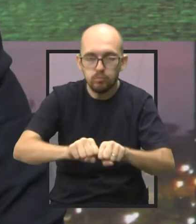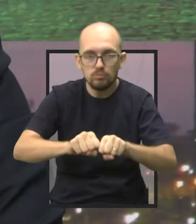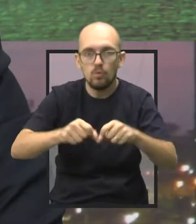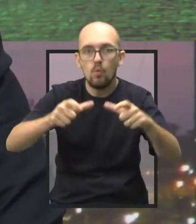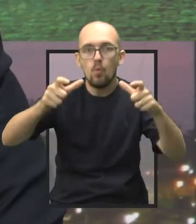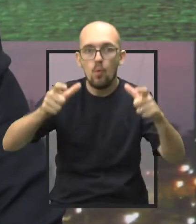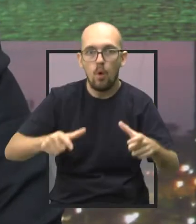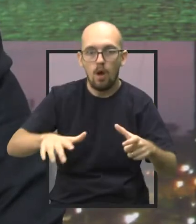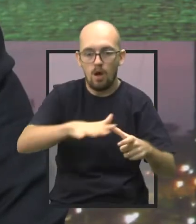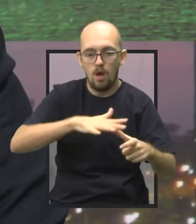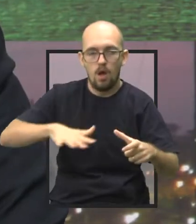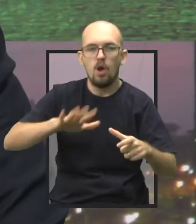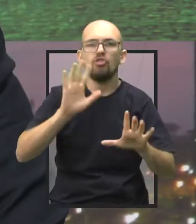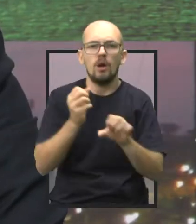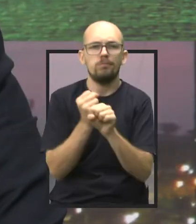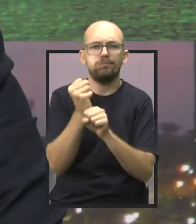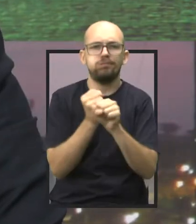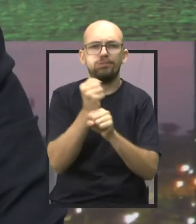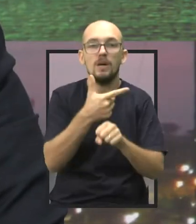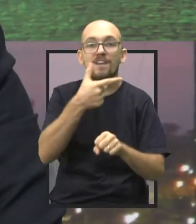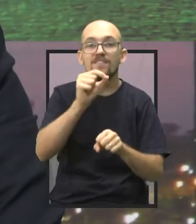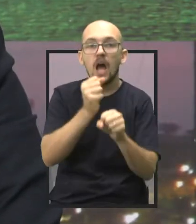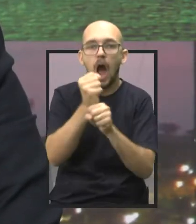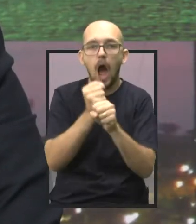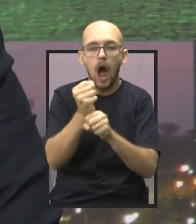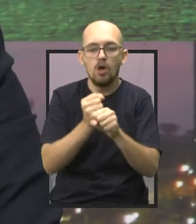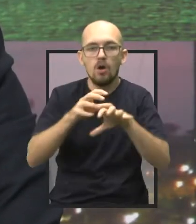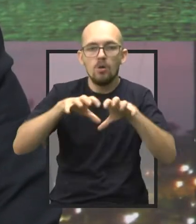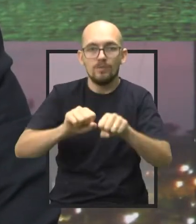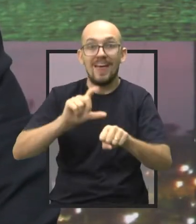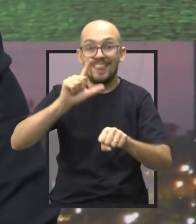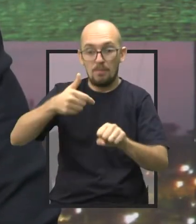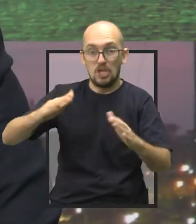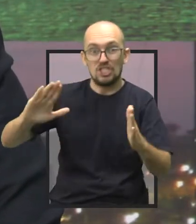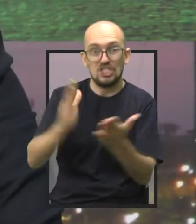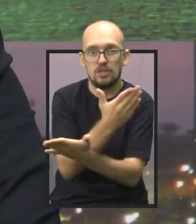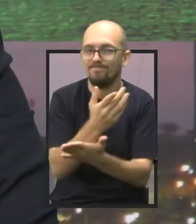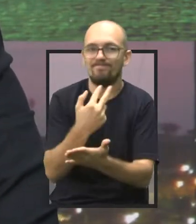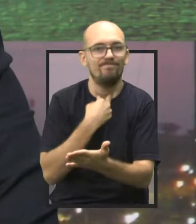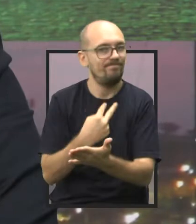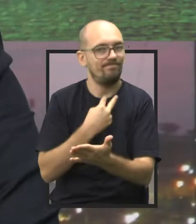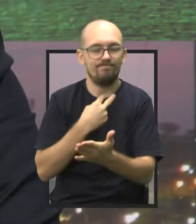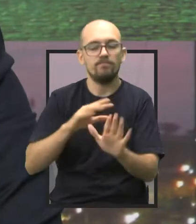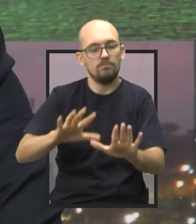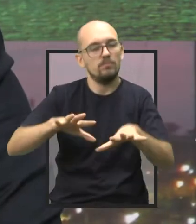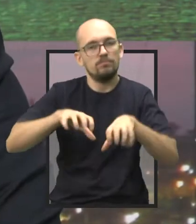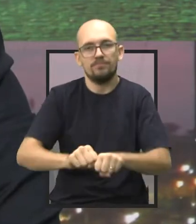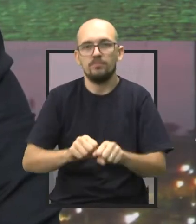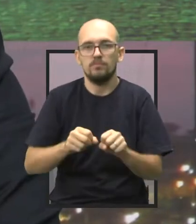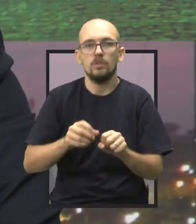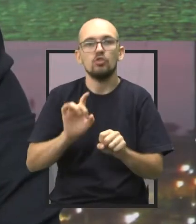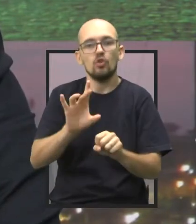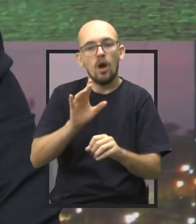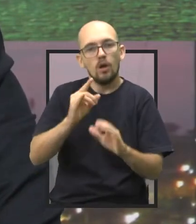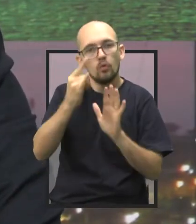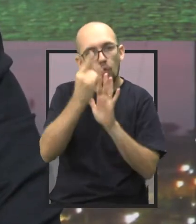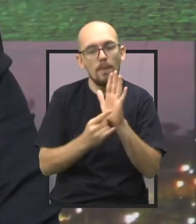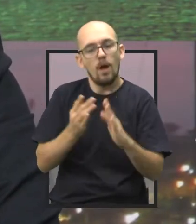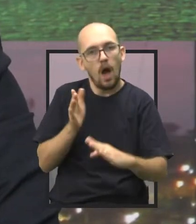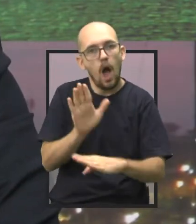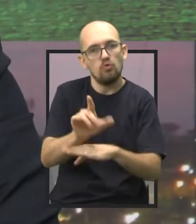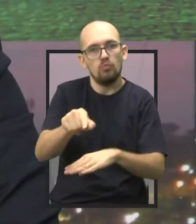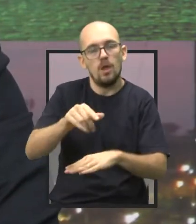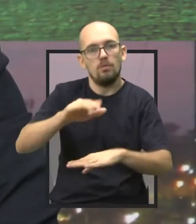a sua escritura depois de um certo tempo, né, Val? Então, a gente fez todo o trabalho, junto com a Secretaria também de Projetos, que